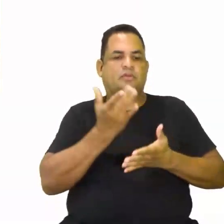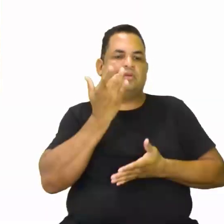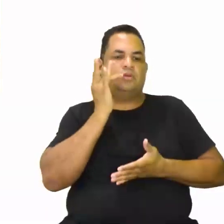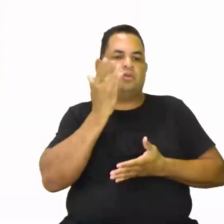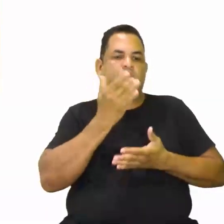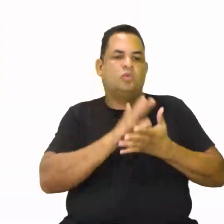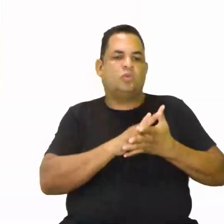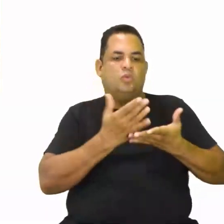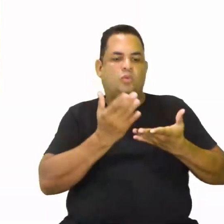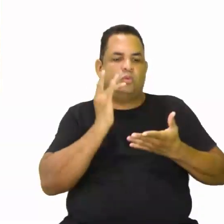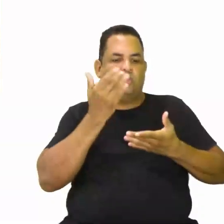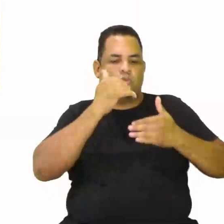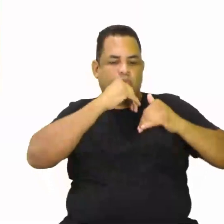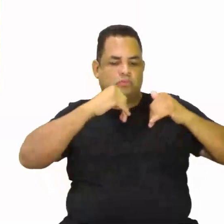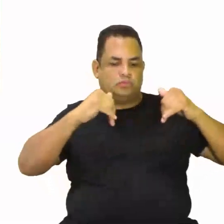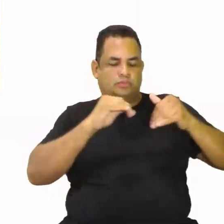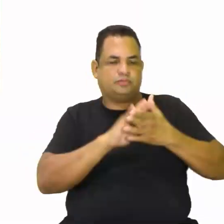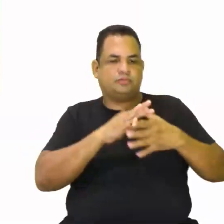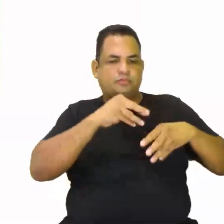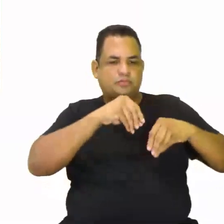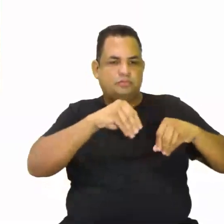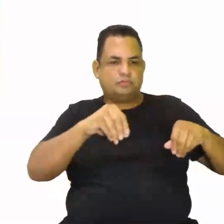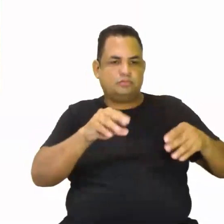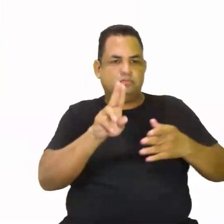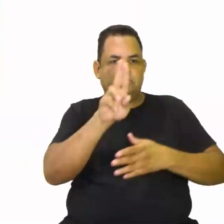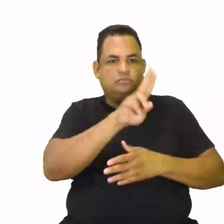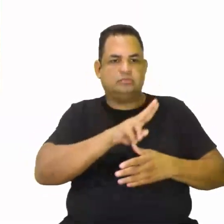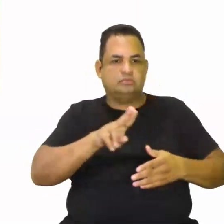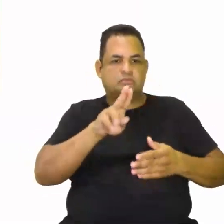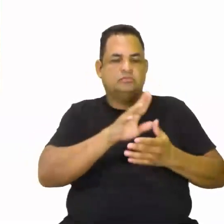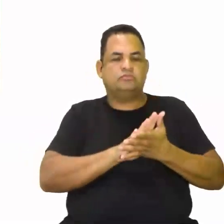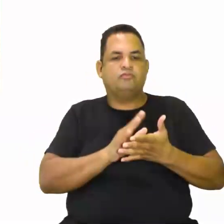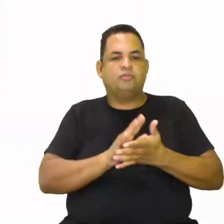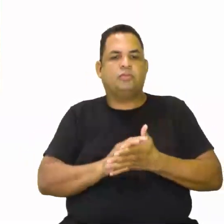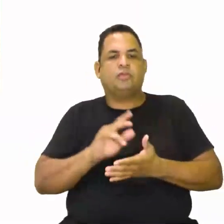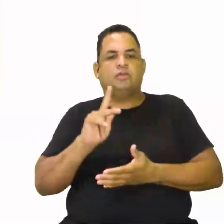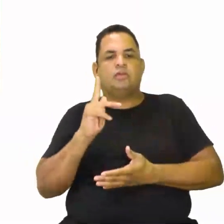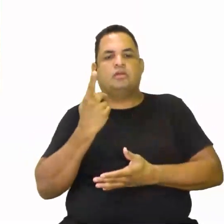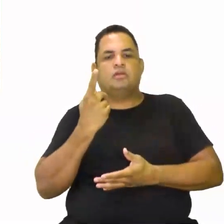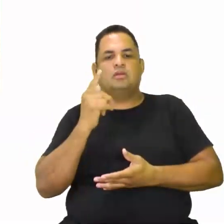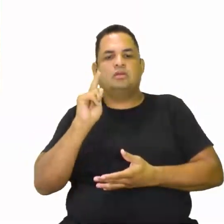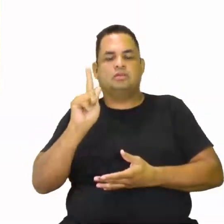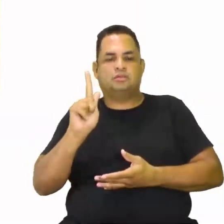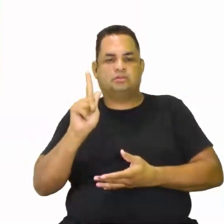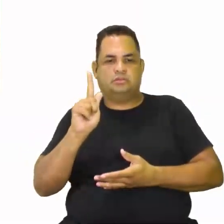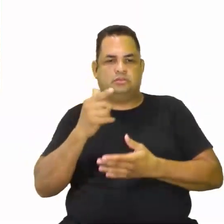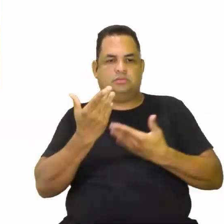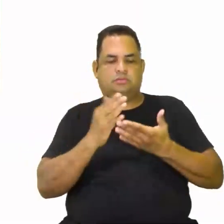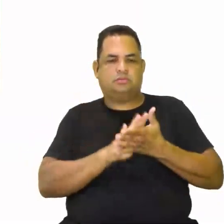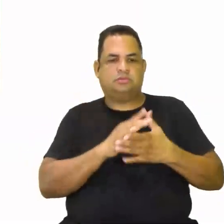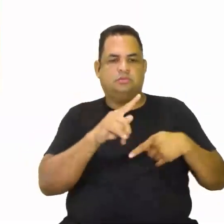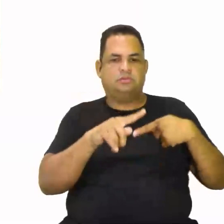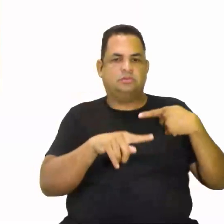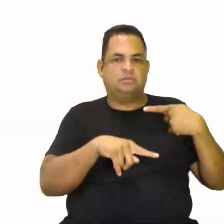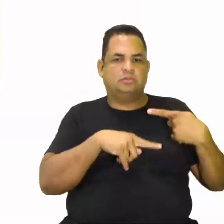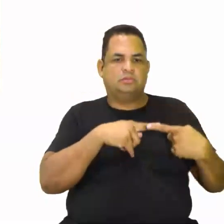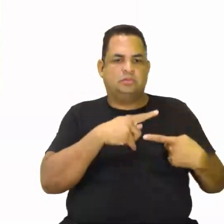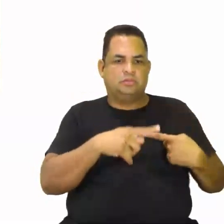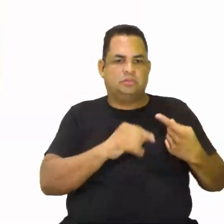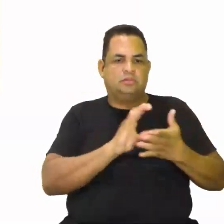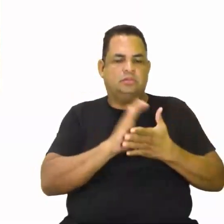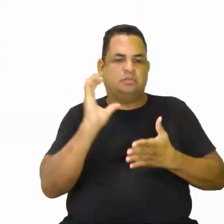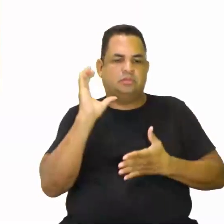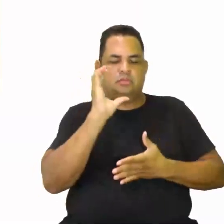da areia. Tá bom? Para isso se utiliza o mercúrio, que o mercúrio solubiliza o ouro. E depois, por